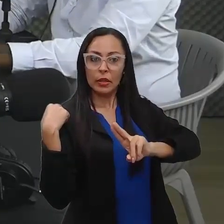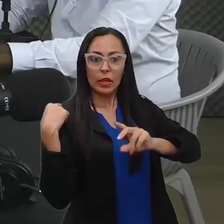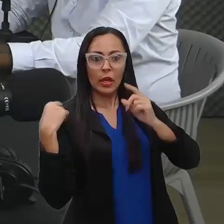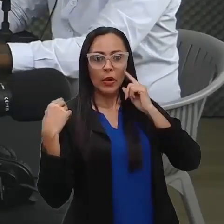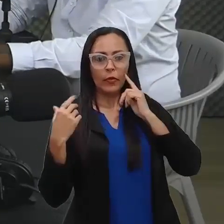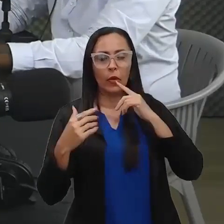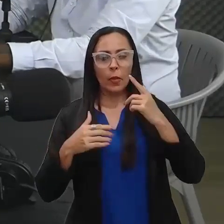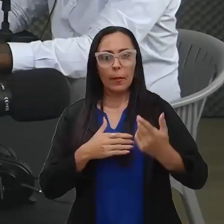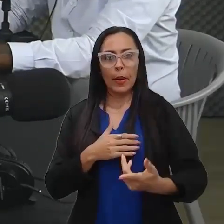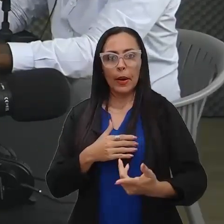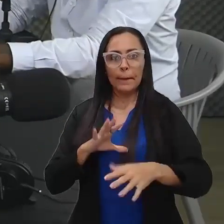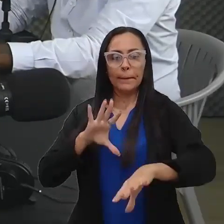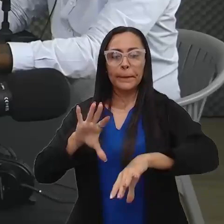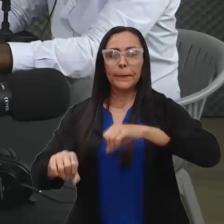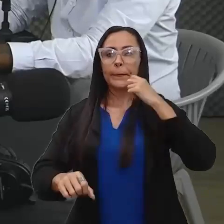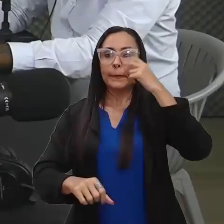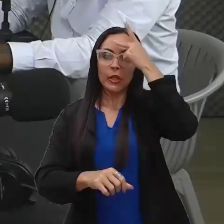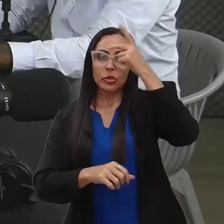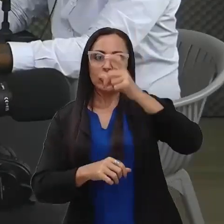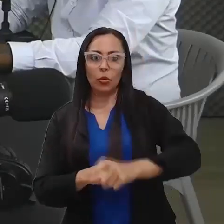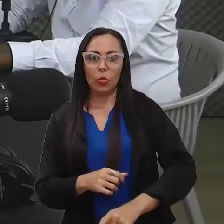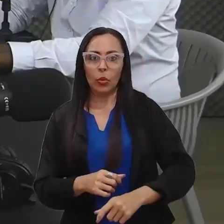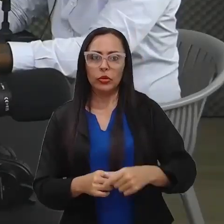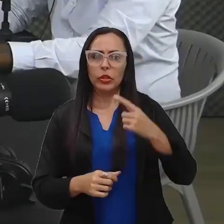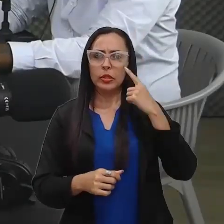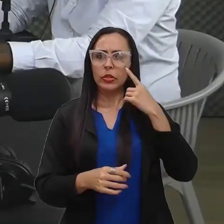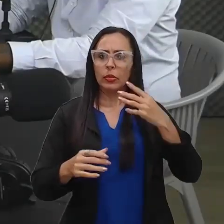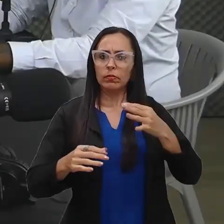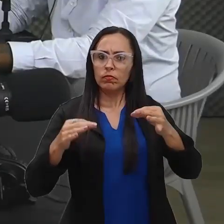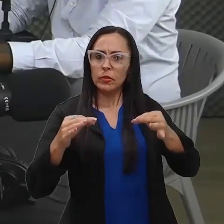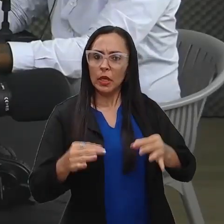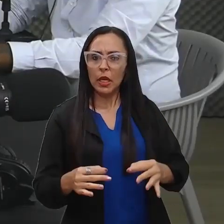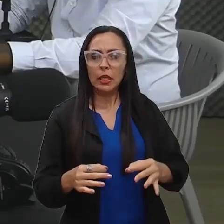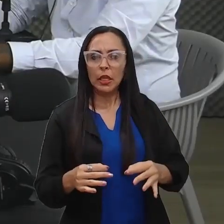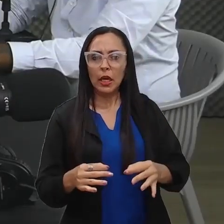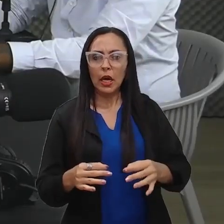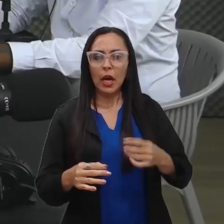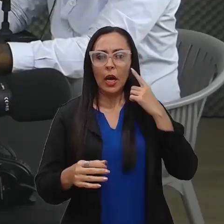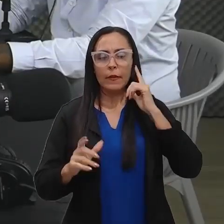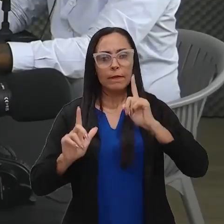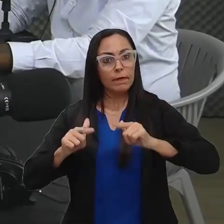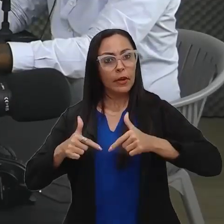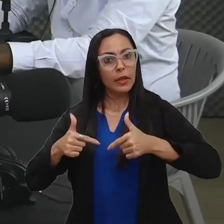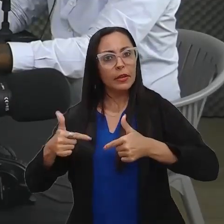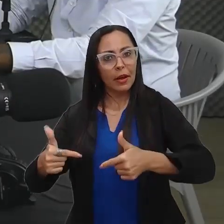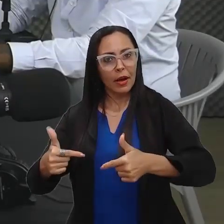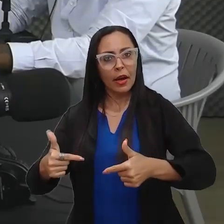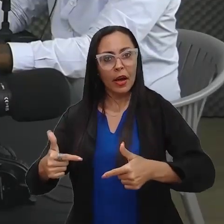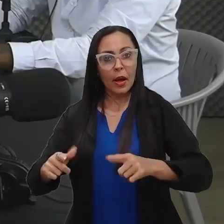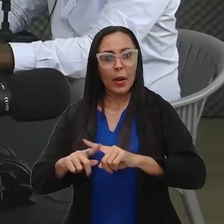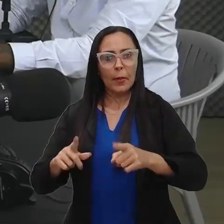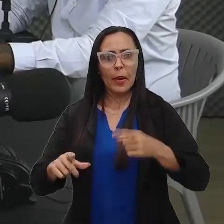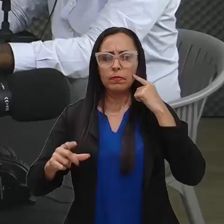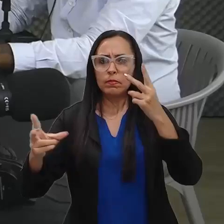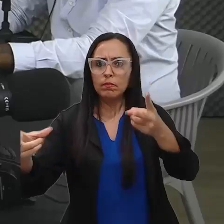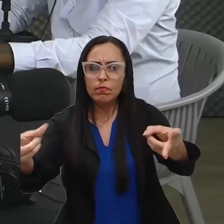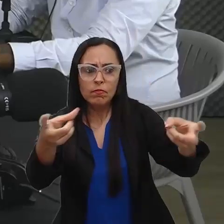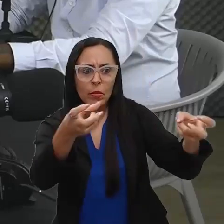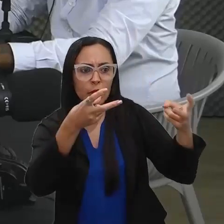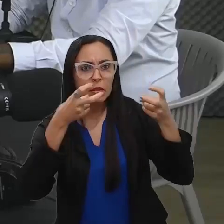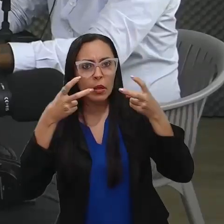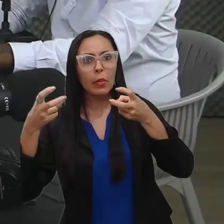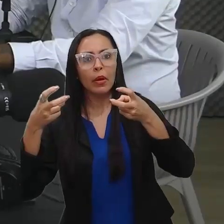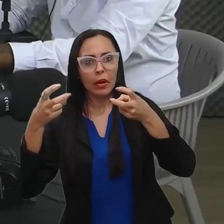formar pessoas que estejam aptas não só a enfrentar, mas acima de tudo detectar essa violência.